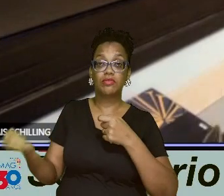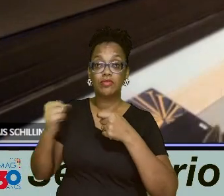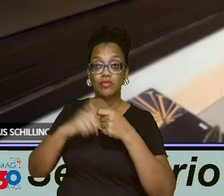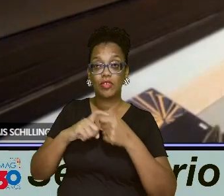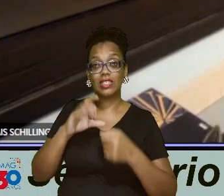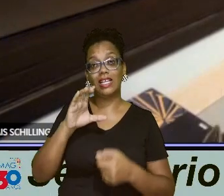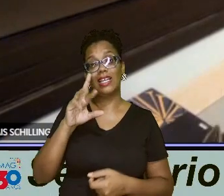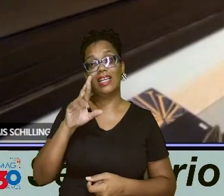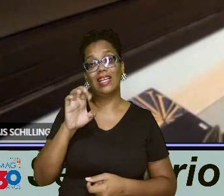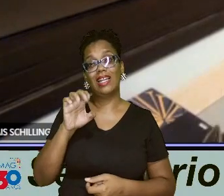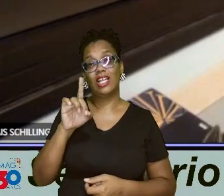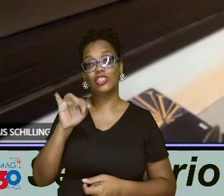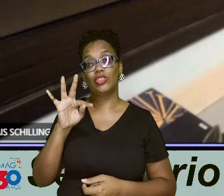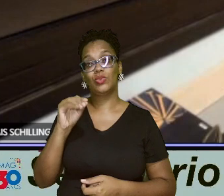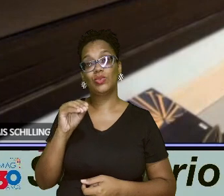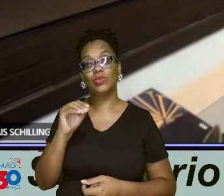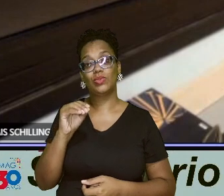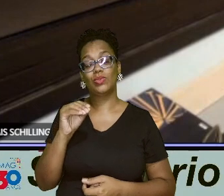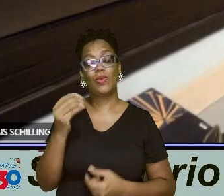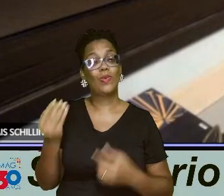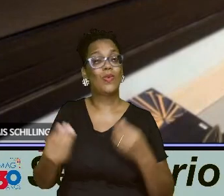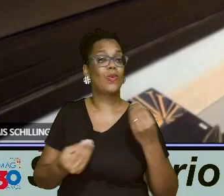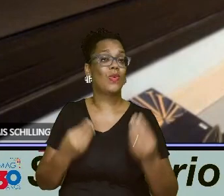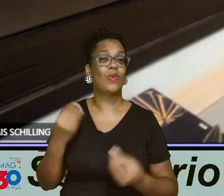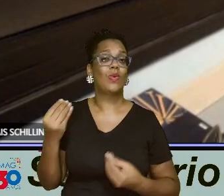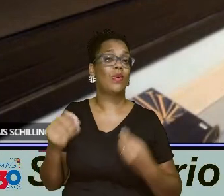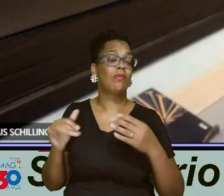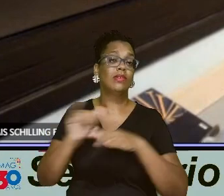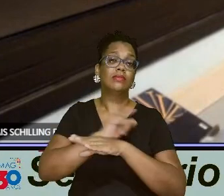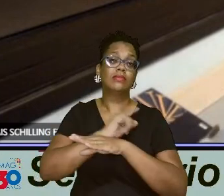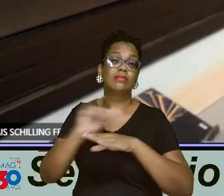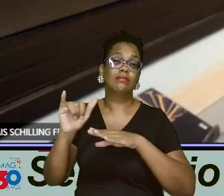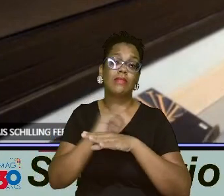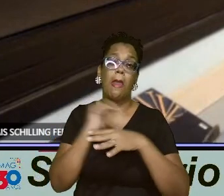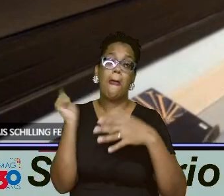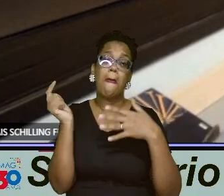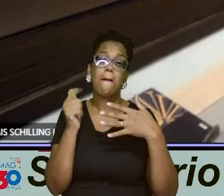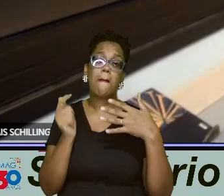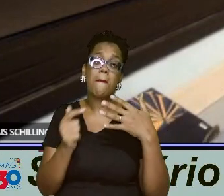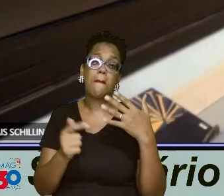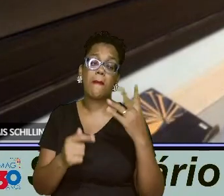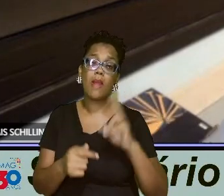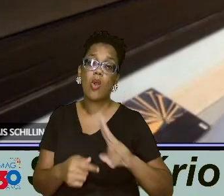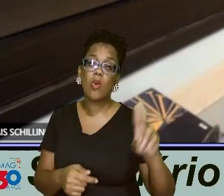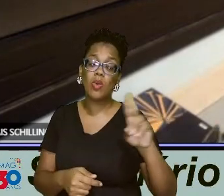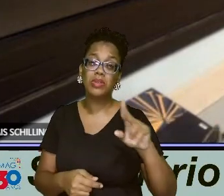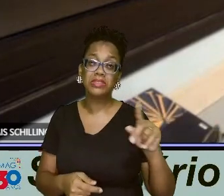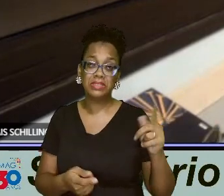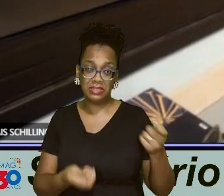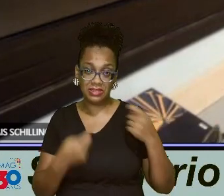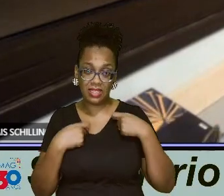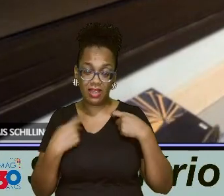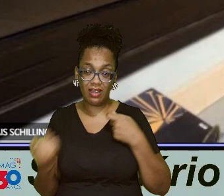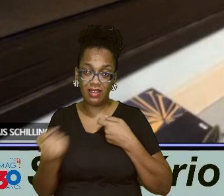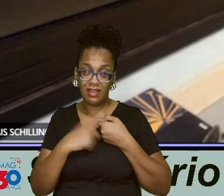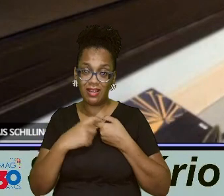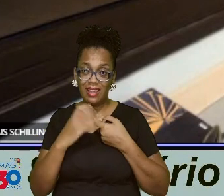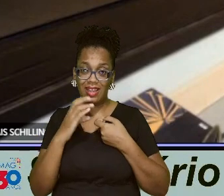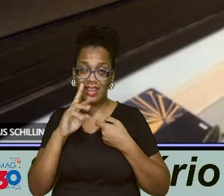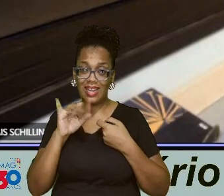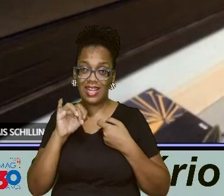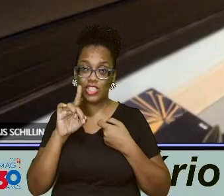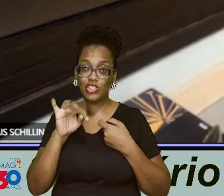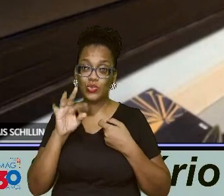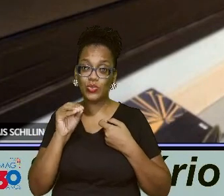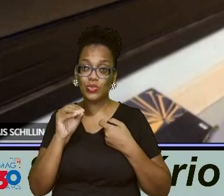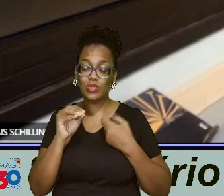crédito. Em que medida esses instrumentos todos que nós estamos usando estão nos levando à recuperação do crédito? Mas